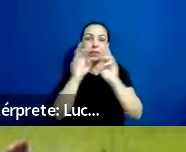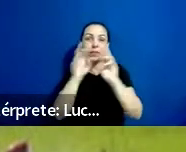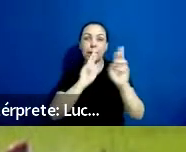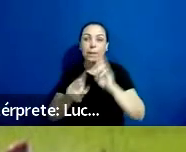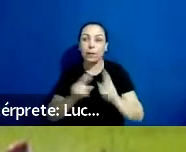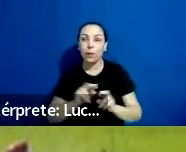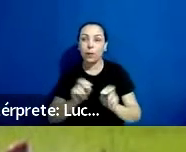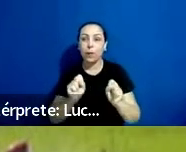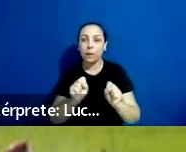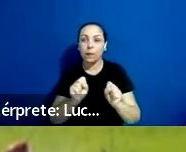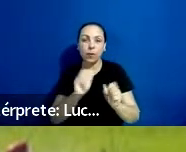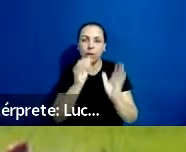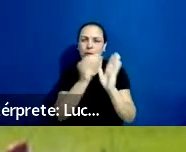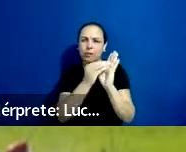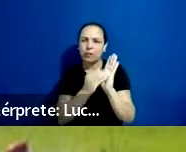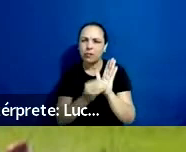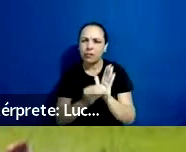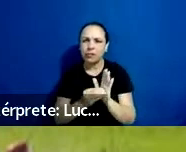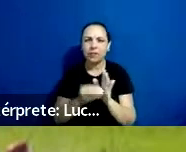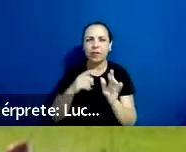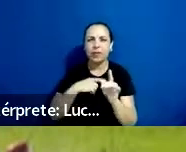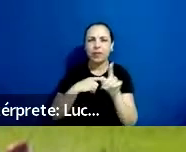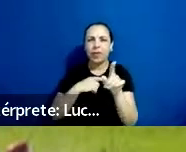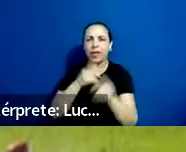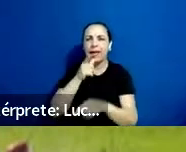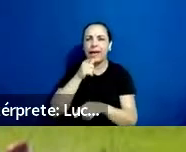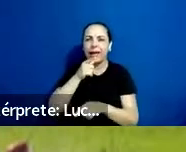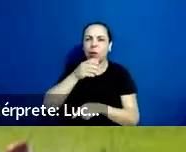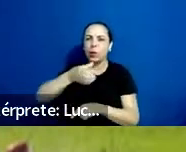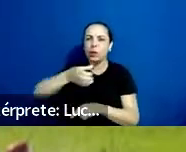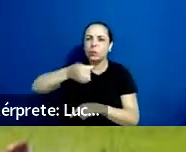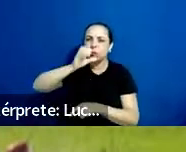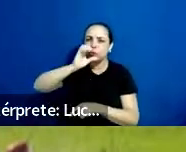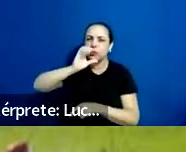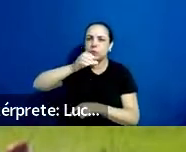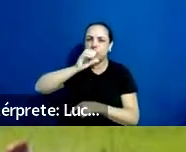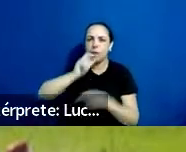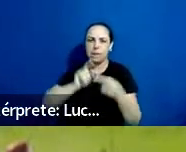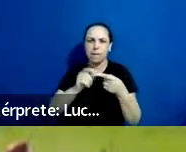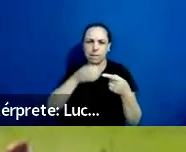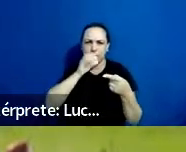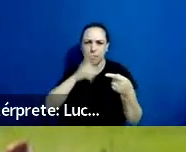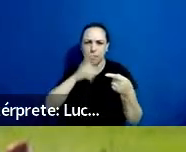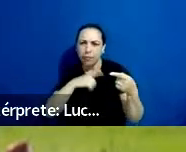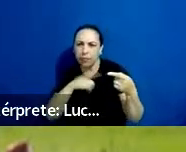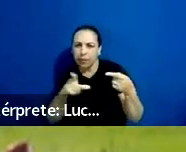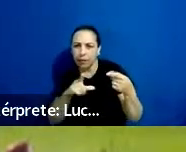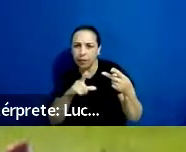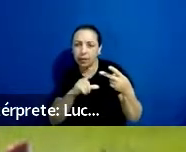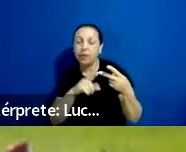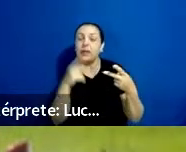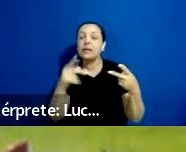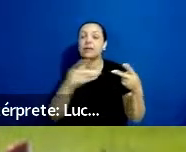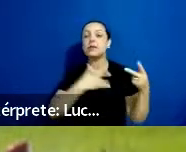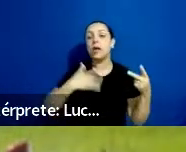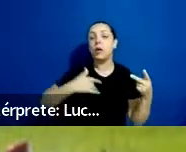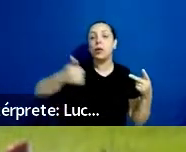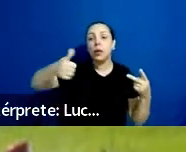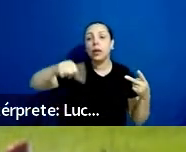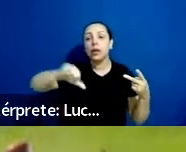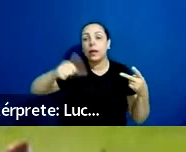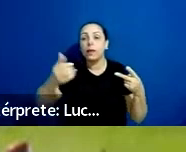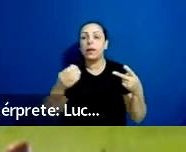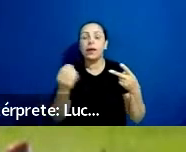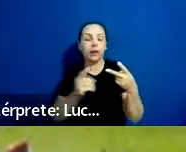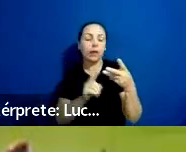se vocês bebem água, como está a saúde de vocês, se vocês cuidam da saúde. Então, se vocês puderem